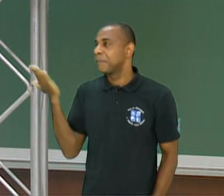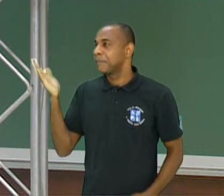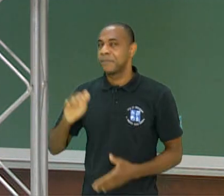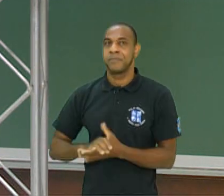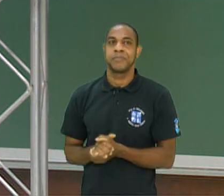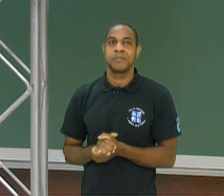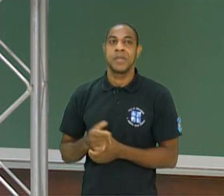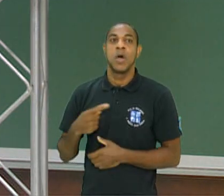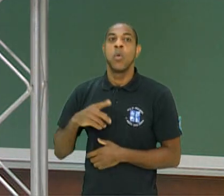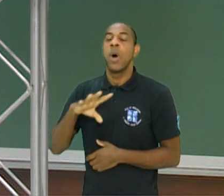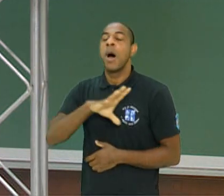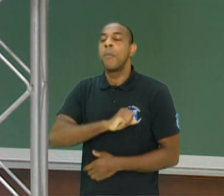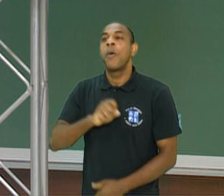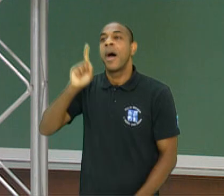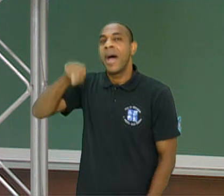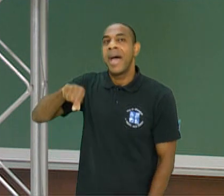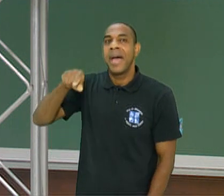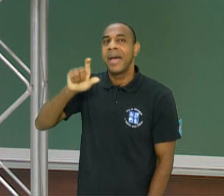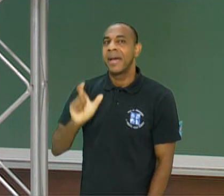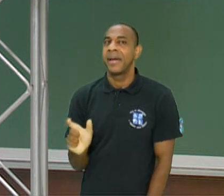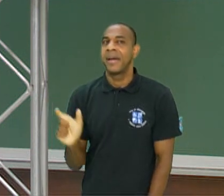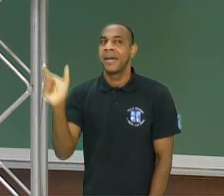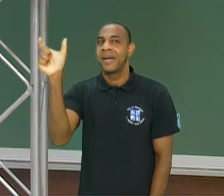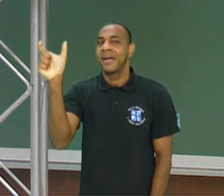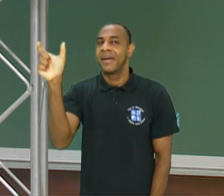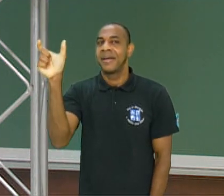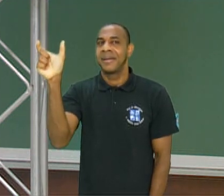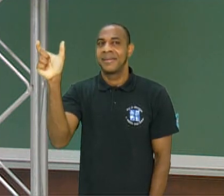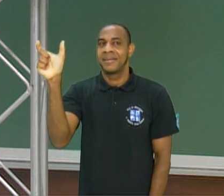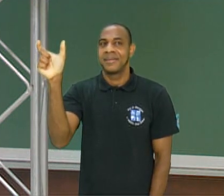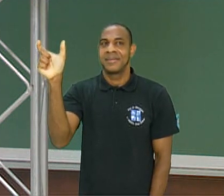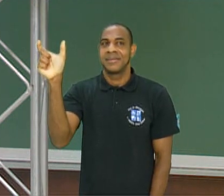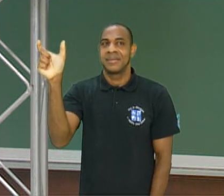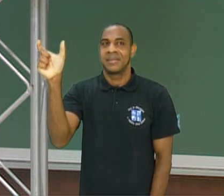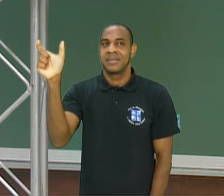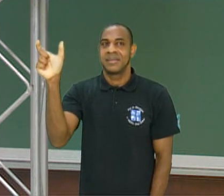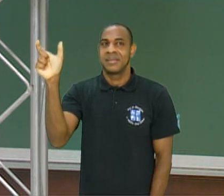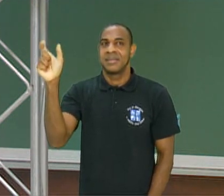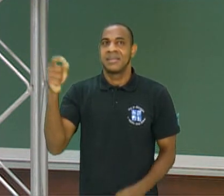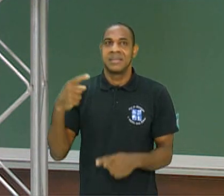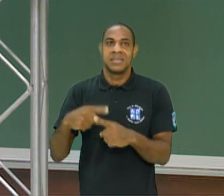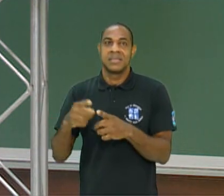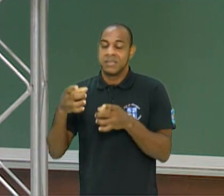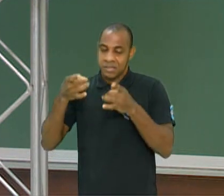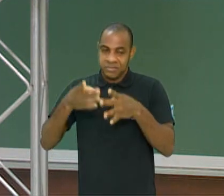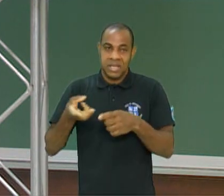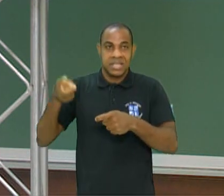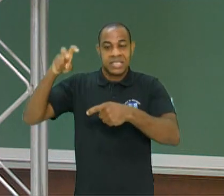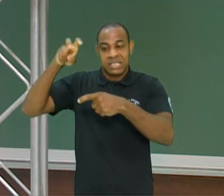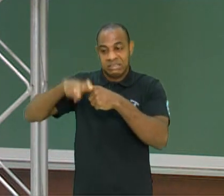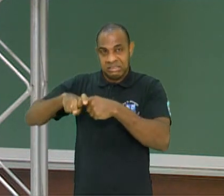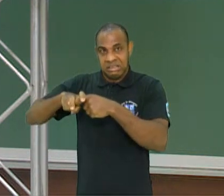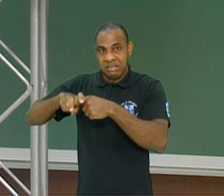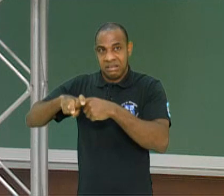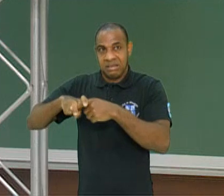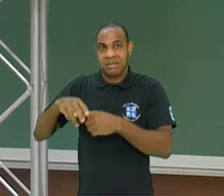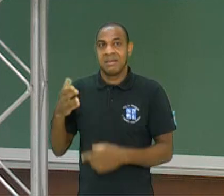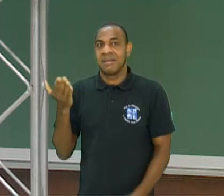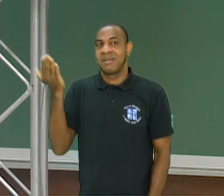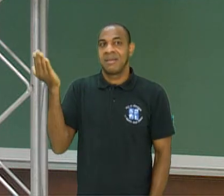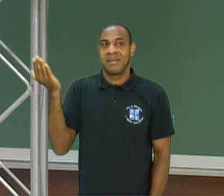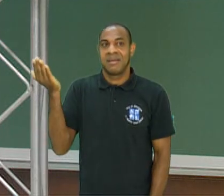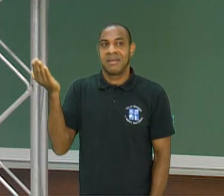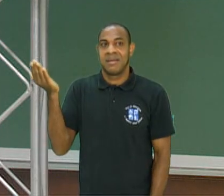o amor é, letting her sit, deixá-la sentar, of the air conditioner.